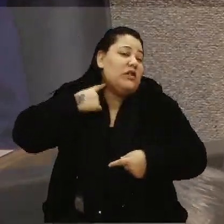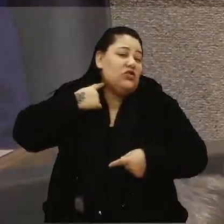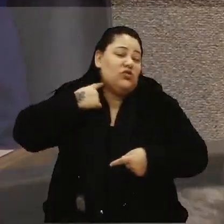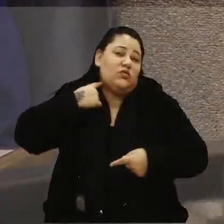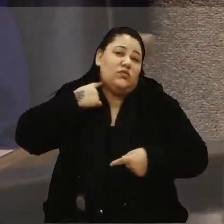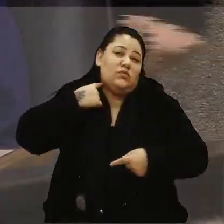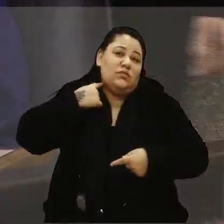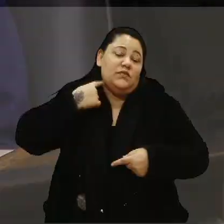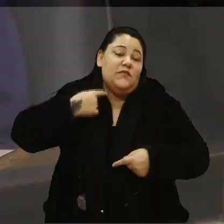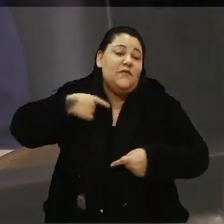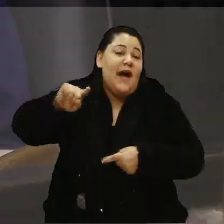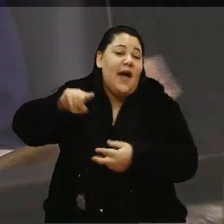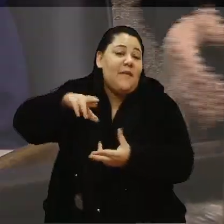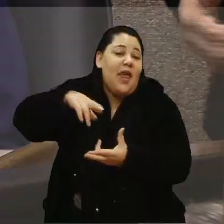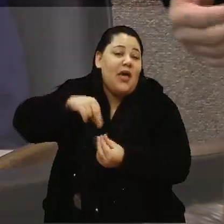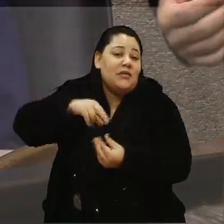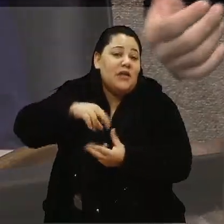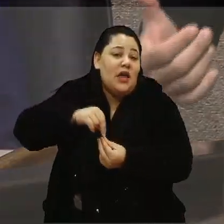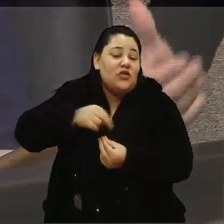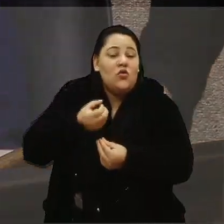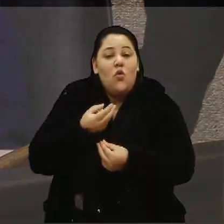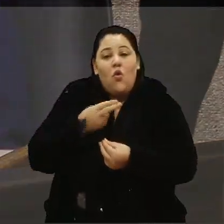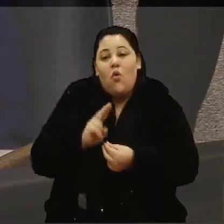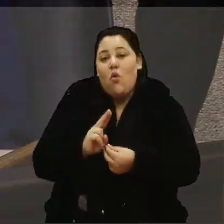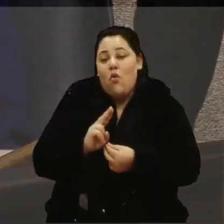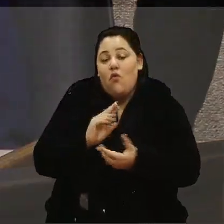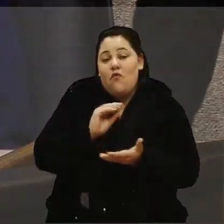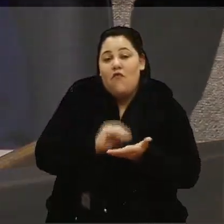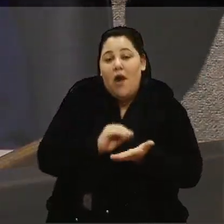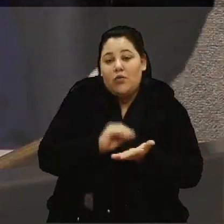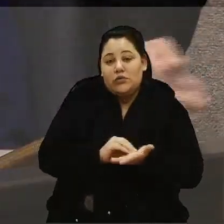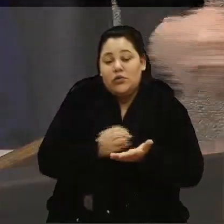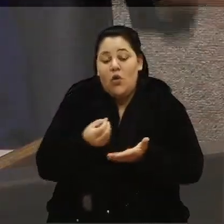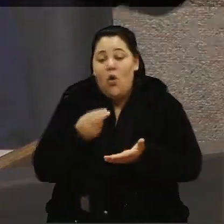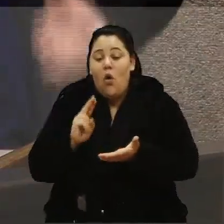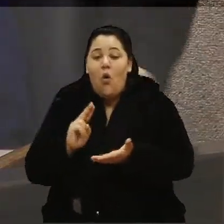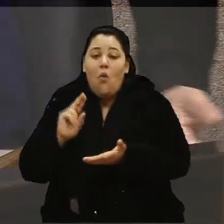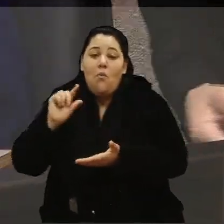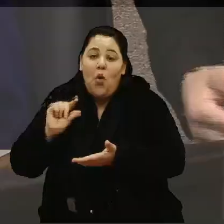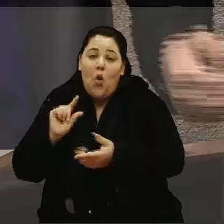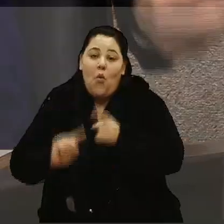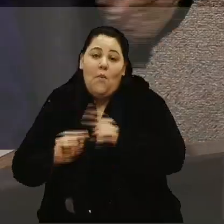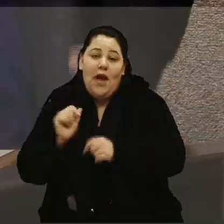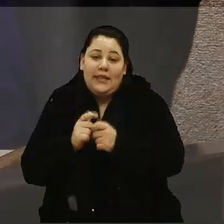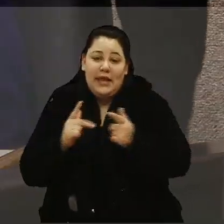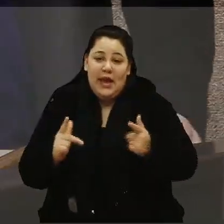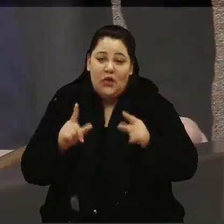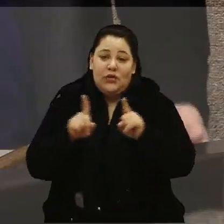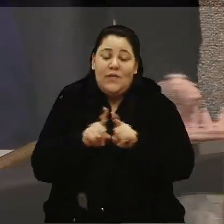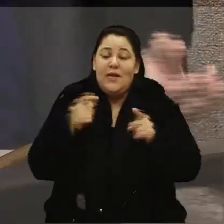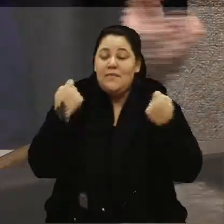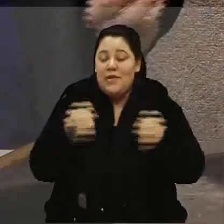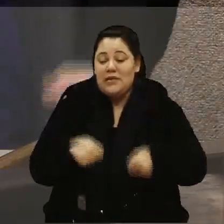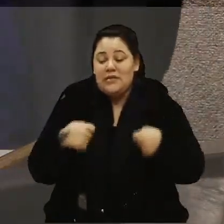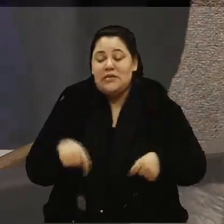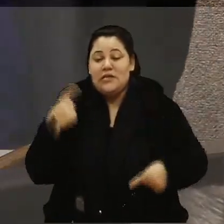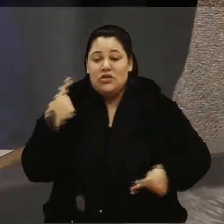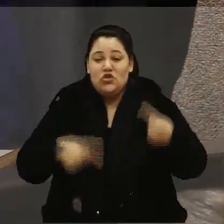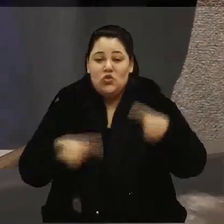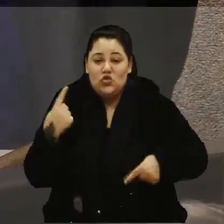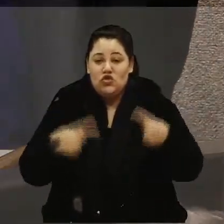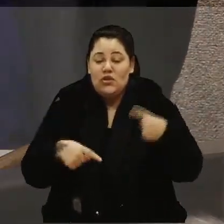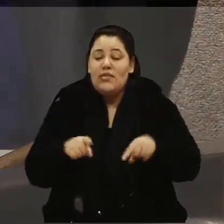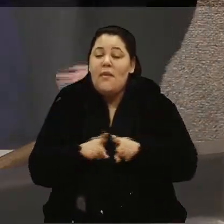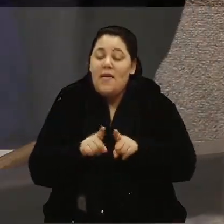as reciclagens, porque ou estão com falta ou com pouco material, e isso precisa ser discutido. Foi